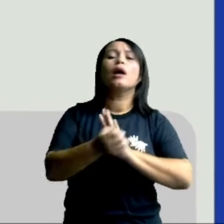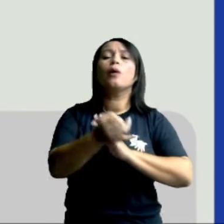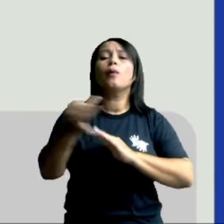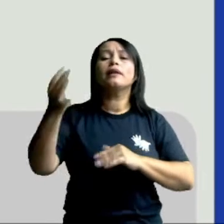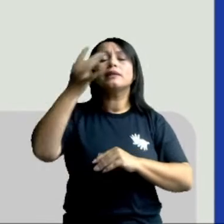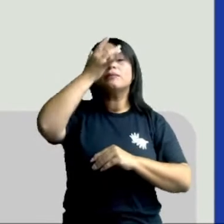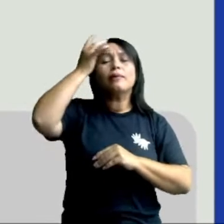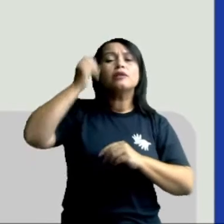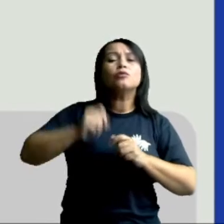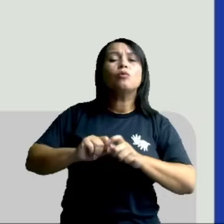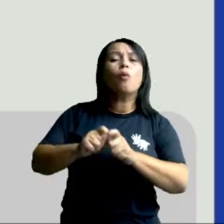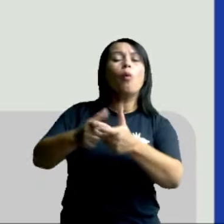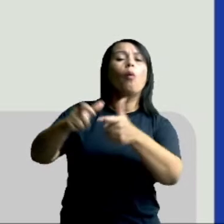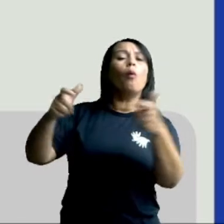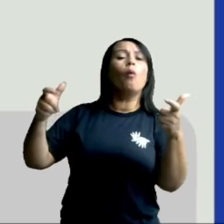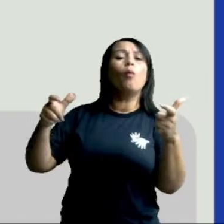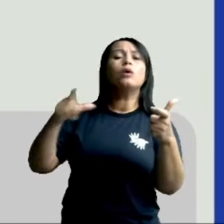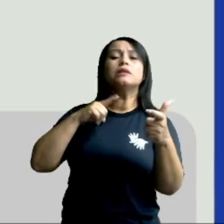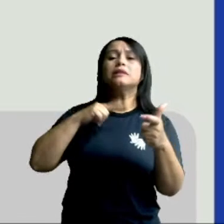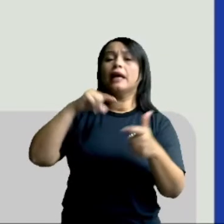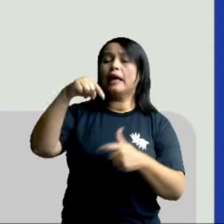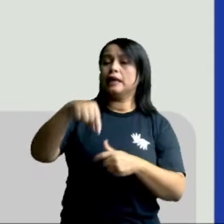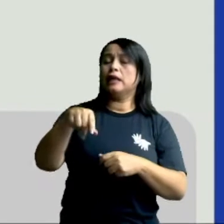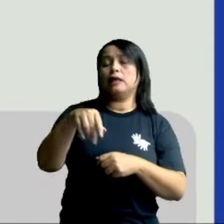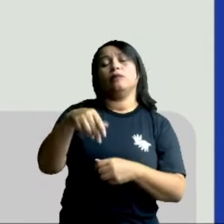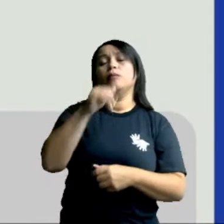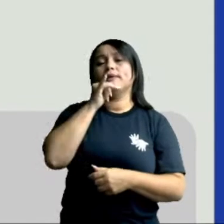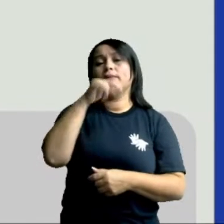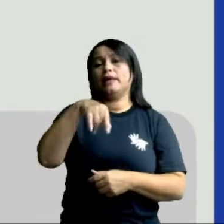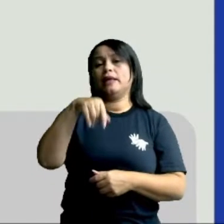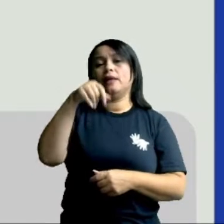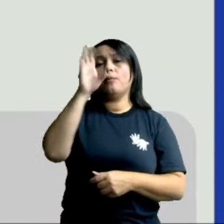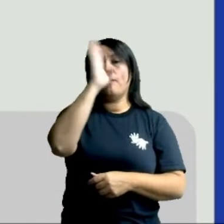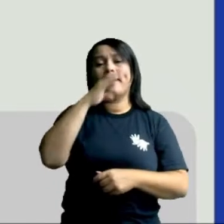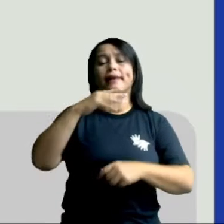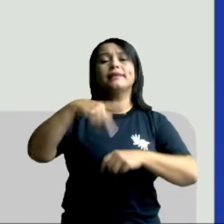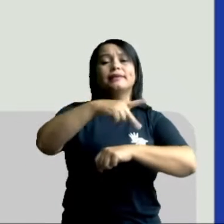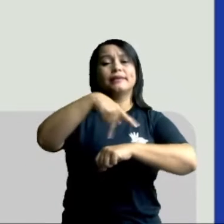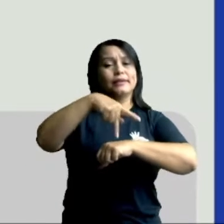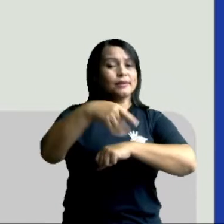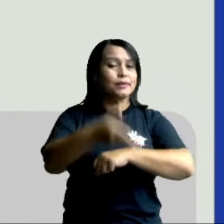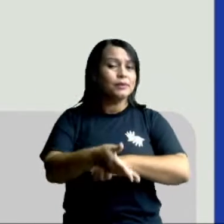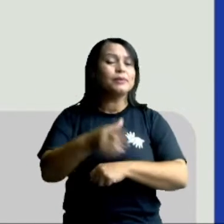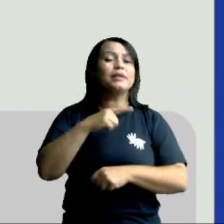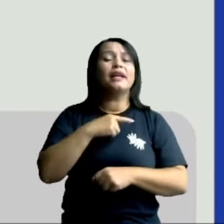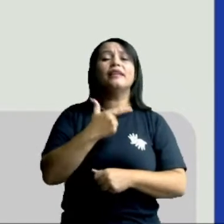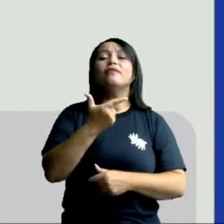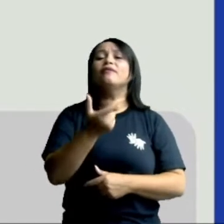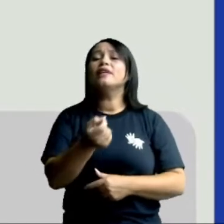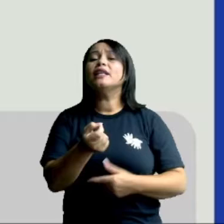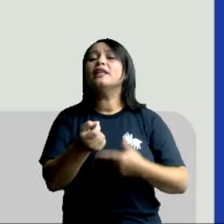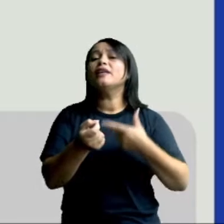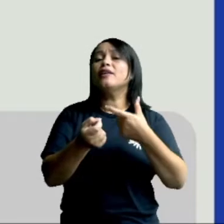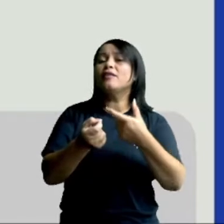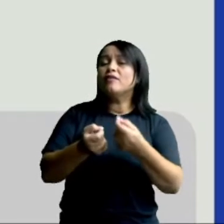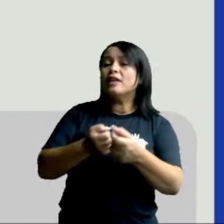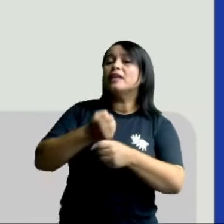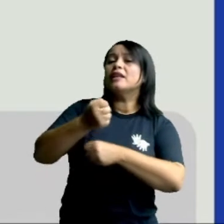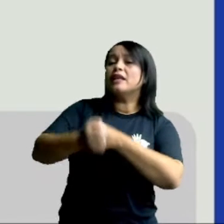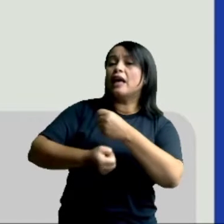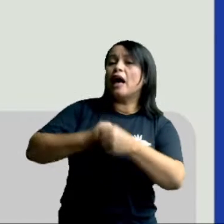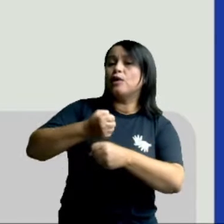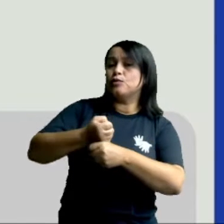vegetativo daquele país, né? Aqui, no caso do Brasil, de 20 em 20 anos, ó.